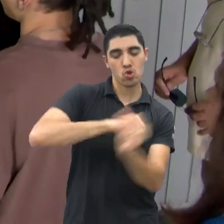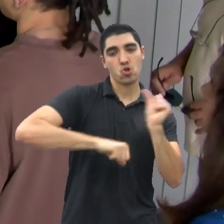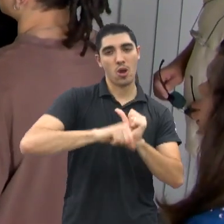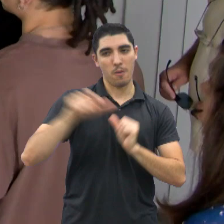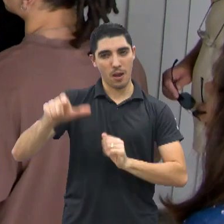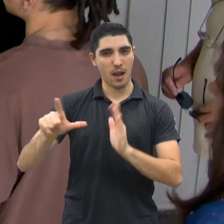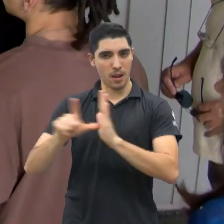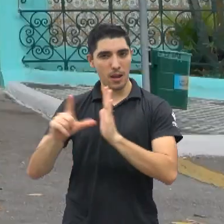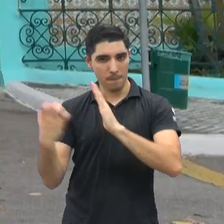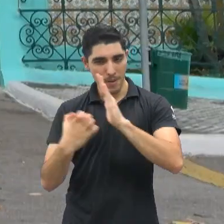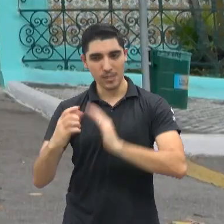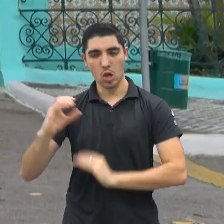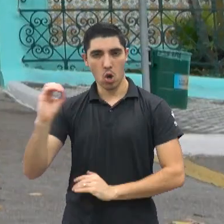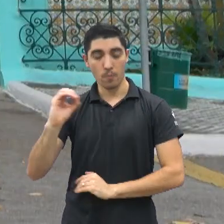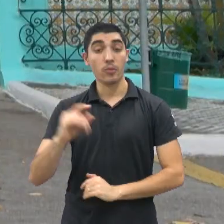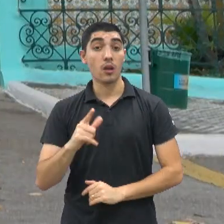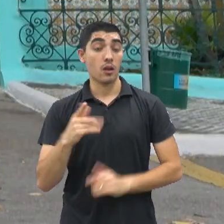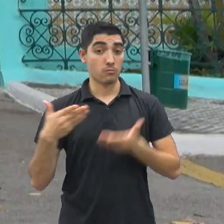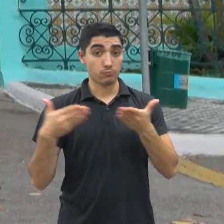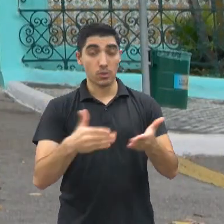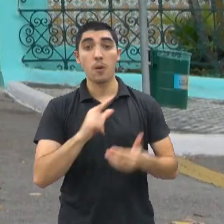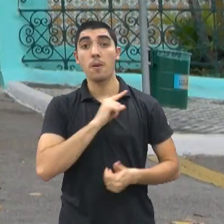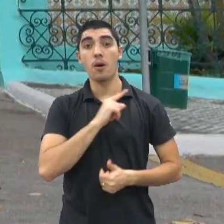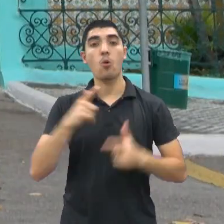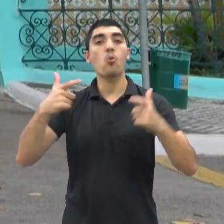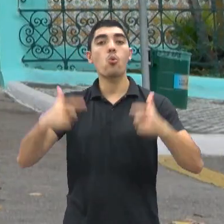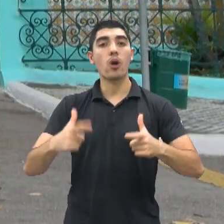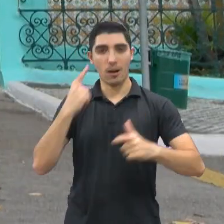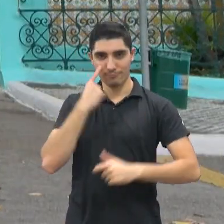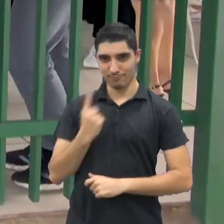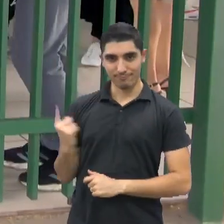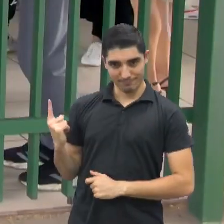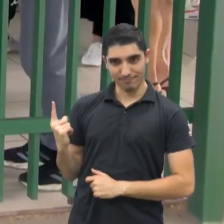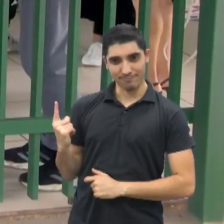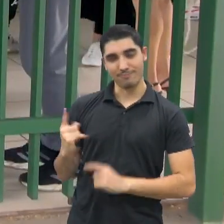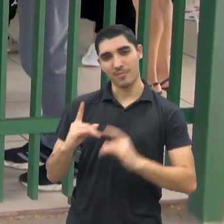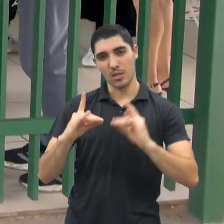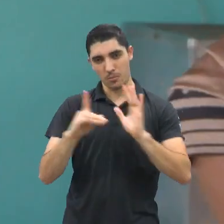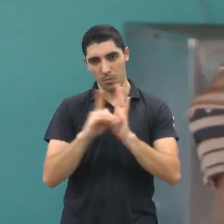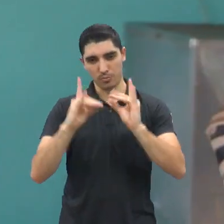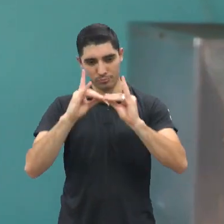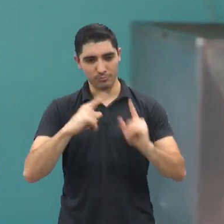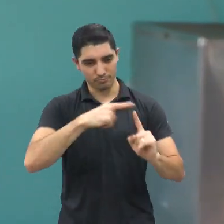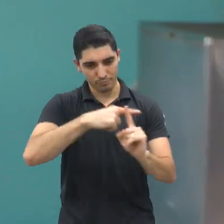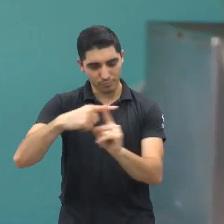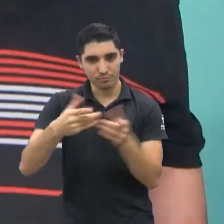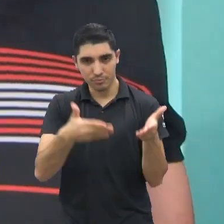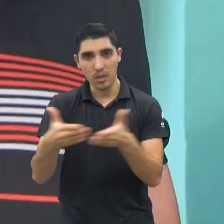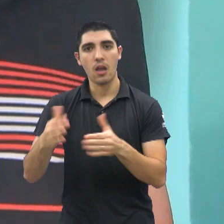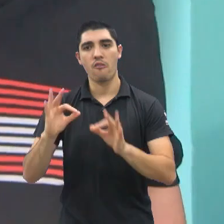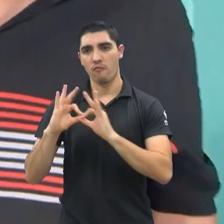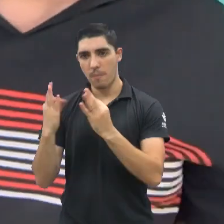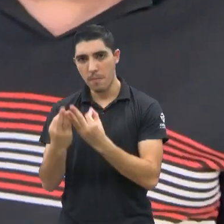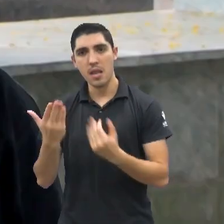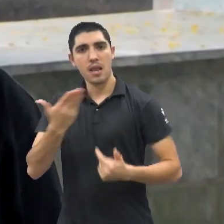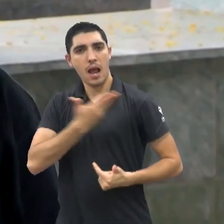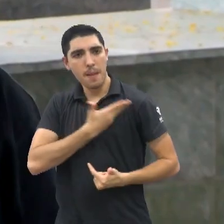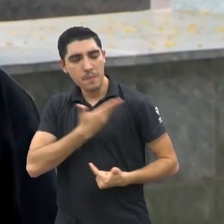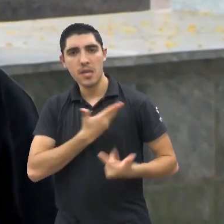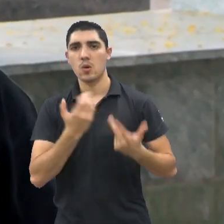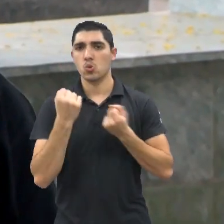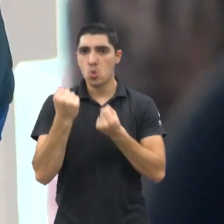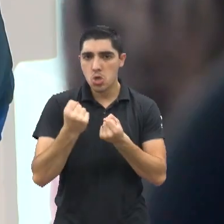estiveram presentes no cemitério Padre Rodolfo komorek no centro da cidade familiares torcedores jornalistas